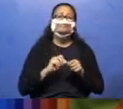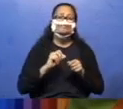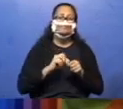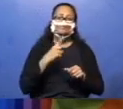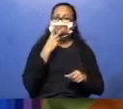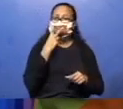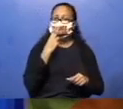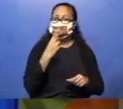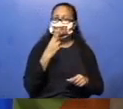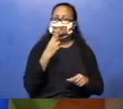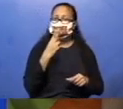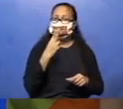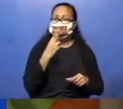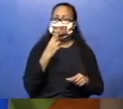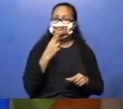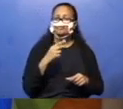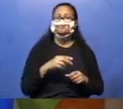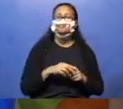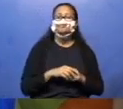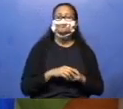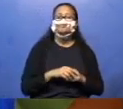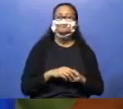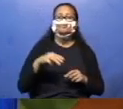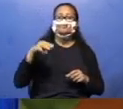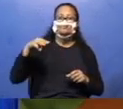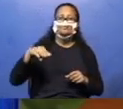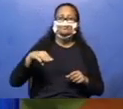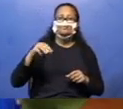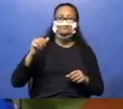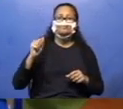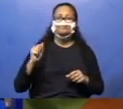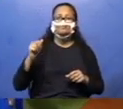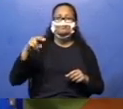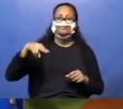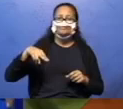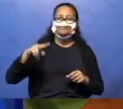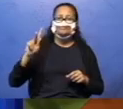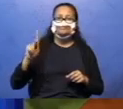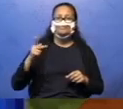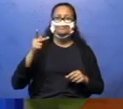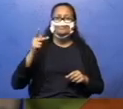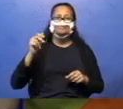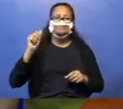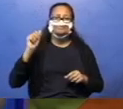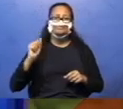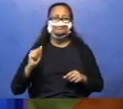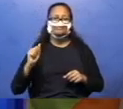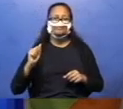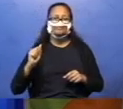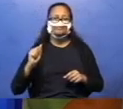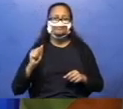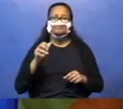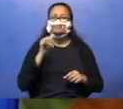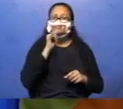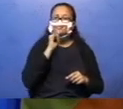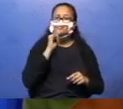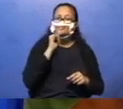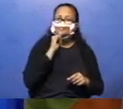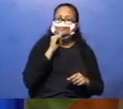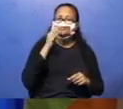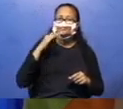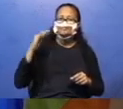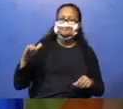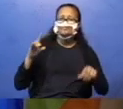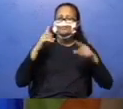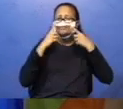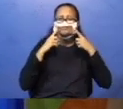ver? Leiam comigo. Manhã. Aquilo que você faz de manhã para sair da cama, que vai estudar, lá é manhã,